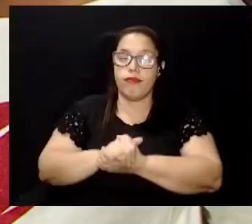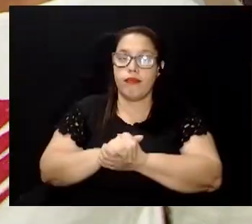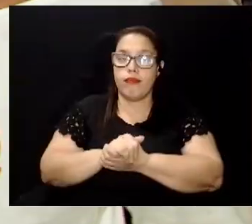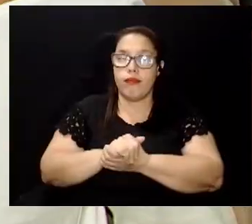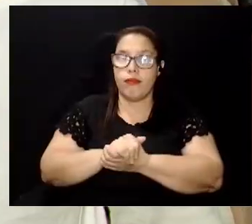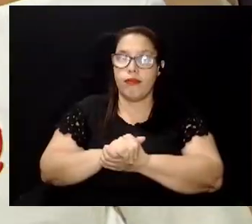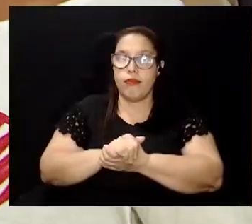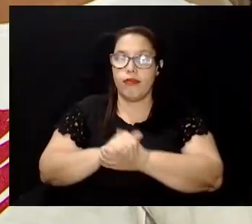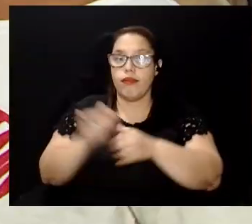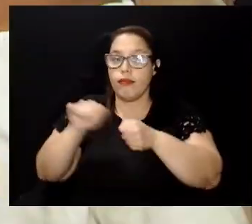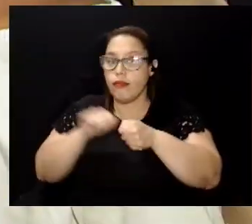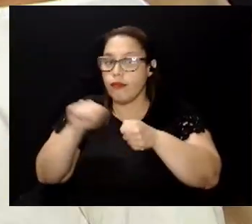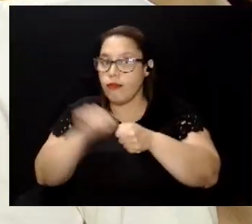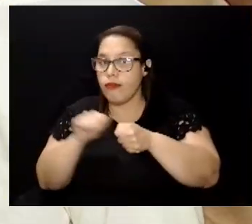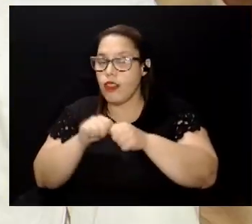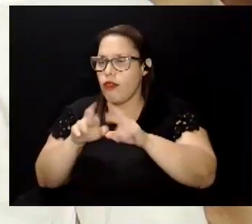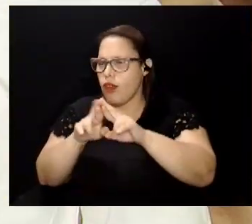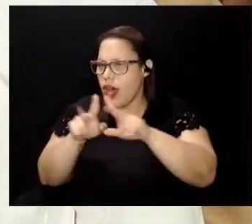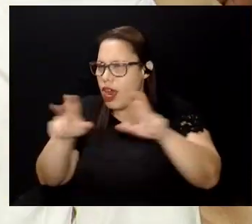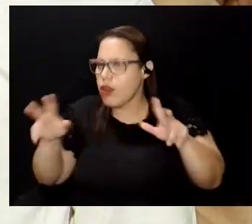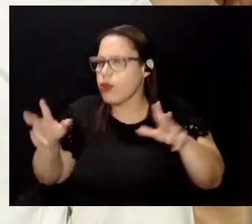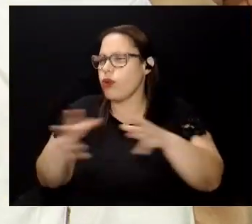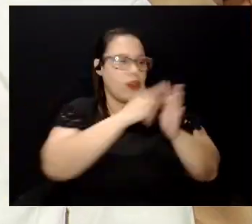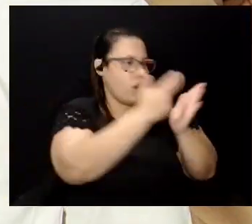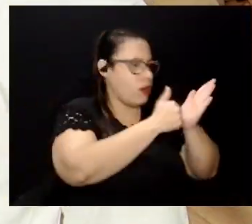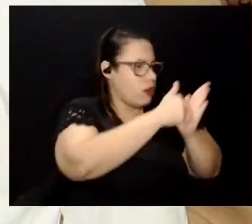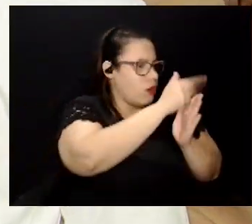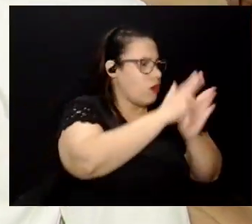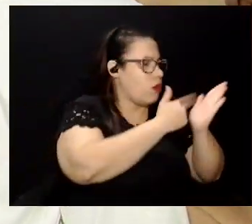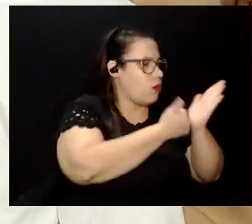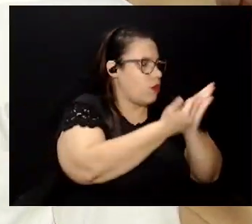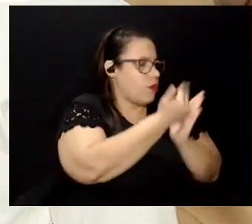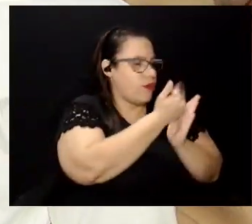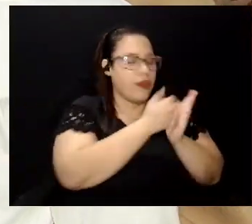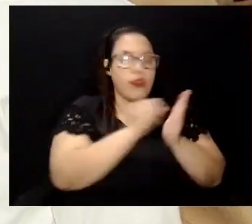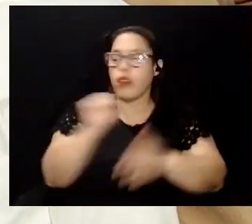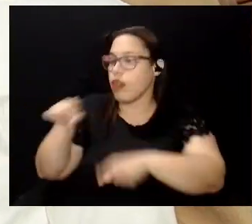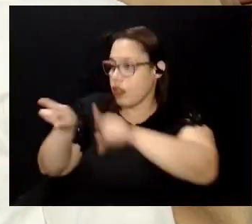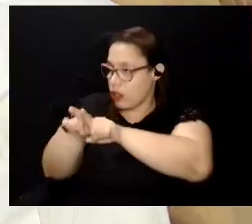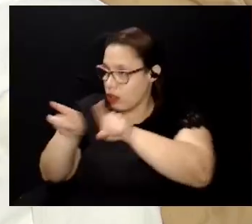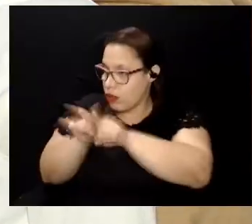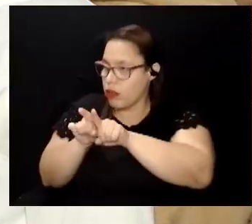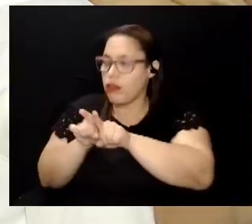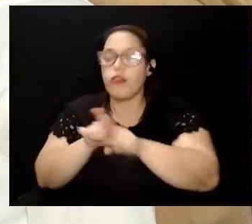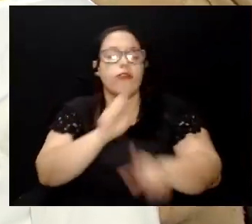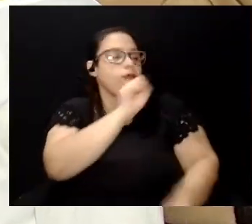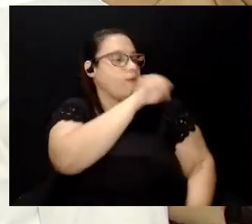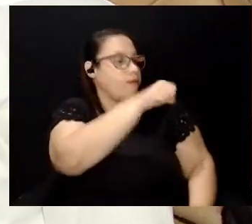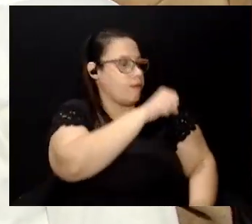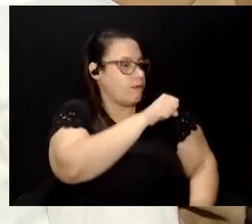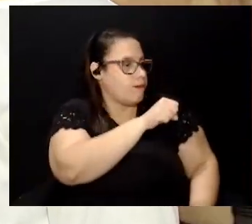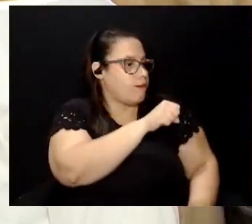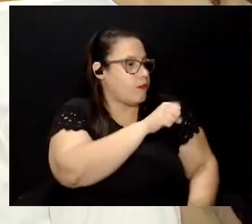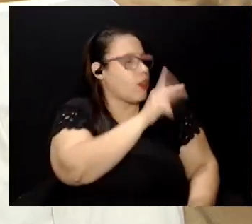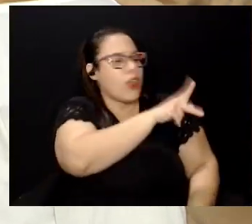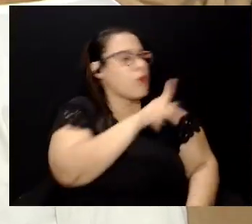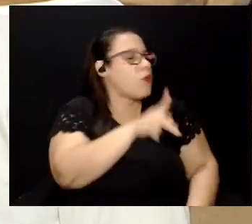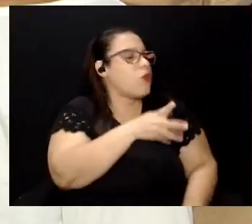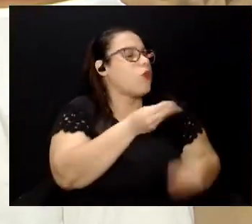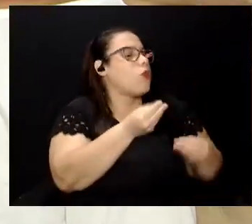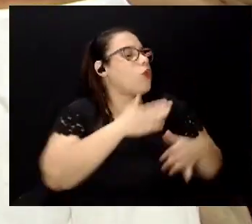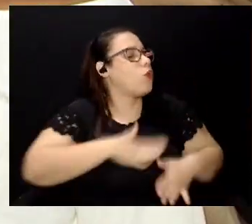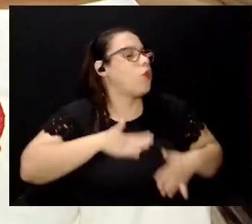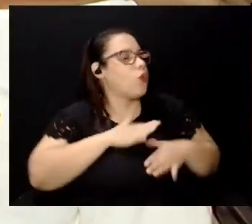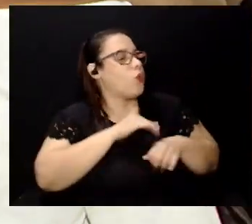Eu aprendo a fazer um monte de coisa. Você faz desenho também? Sim. E das